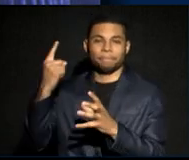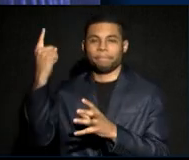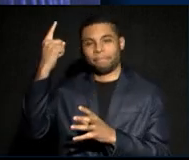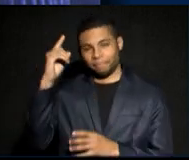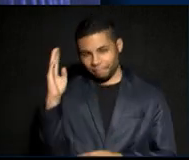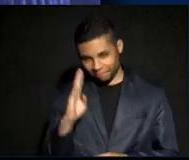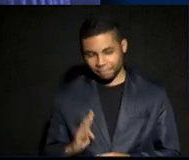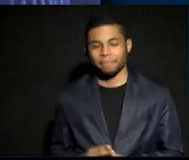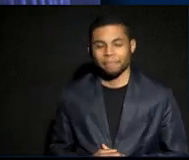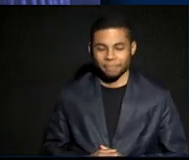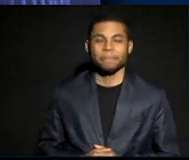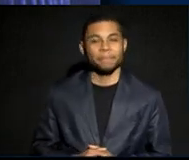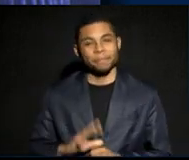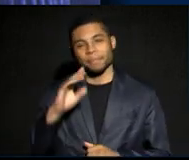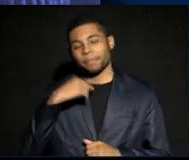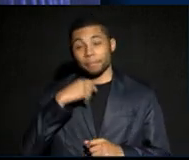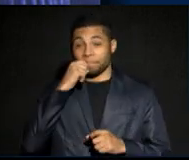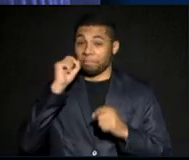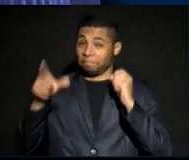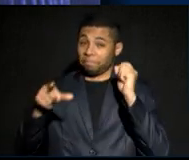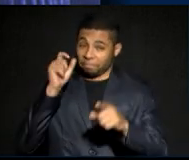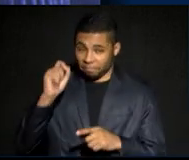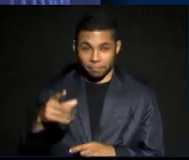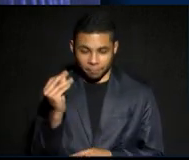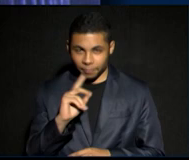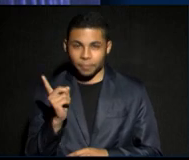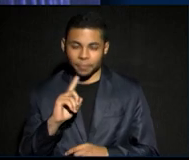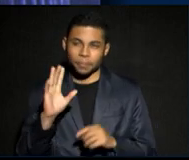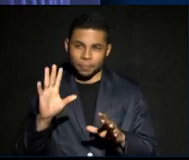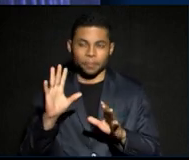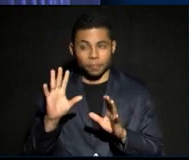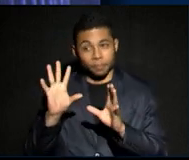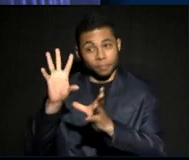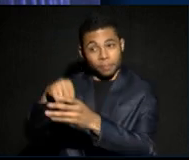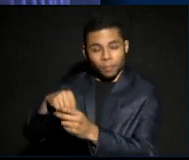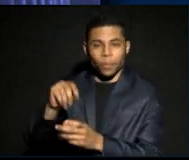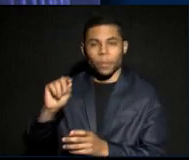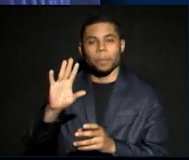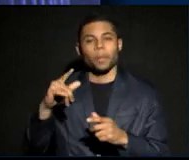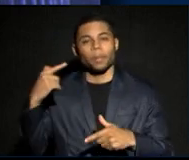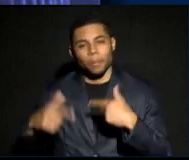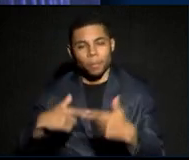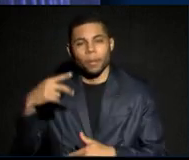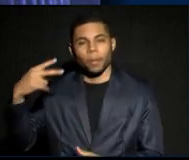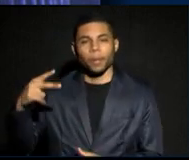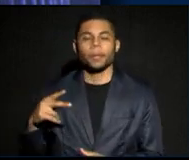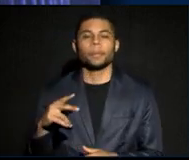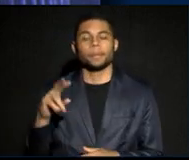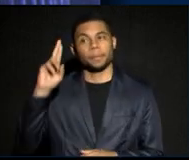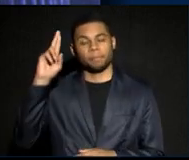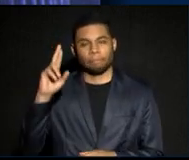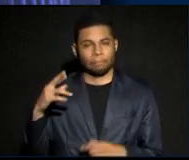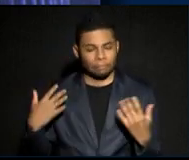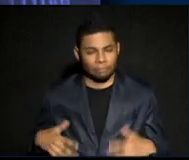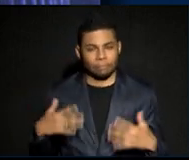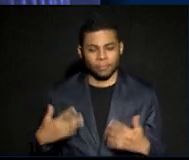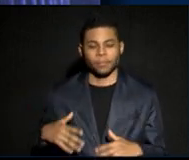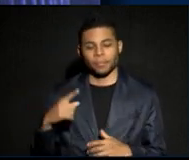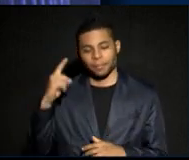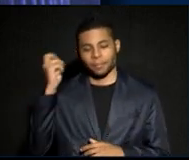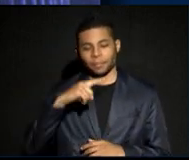eu até não critico tanto a carga em cima mas o trabalho que gerenciar essa